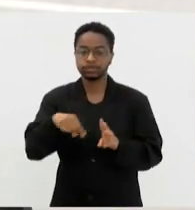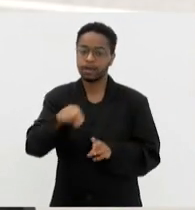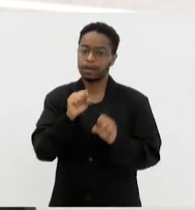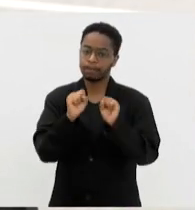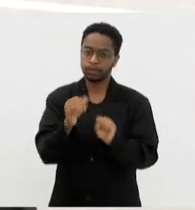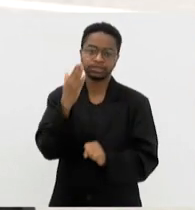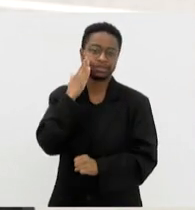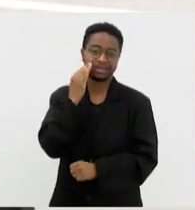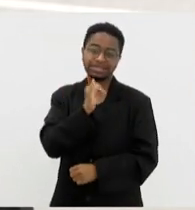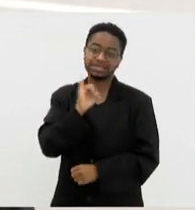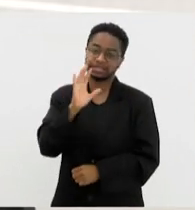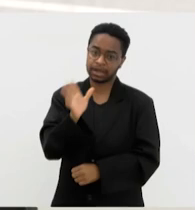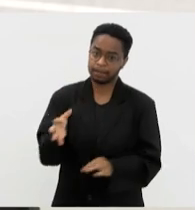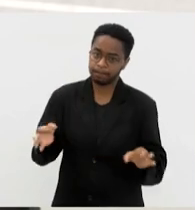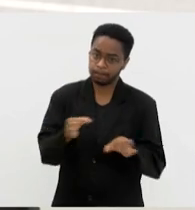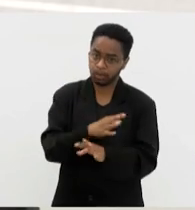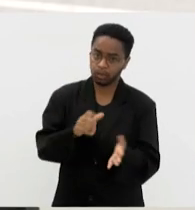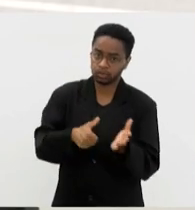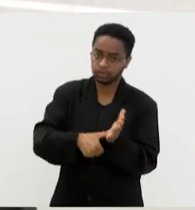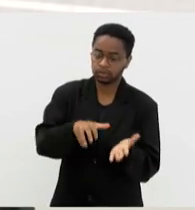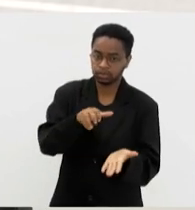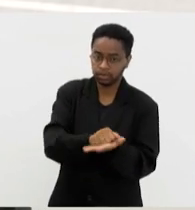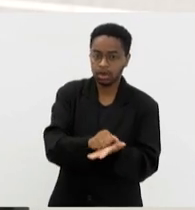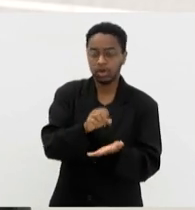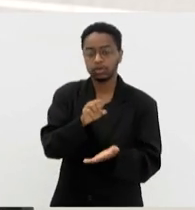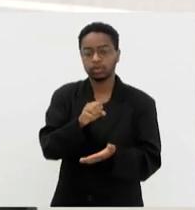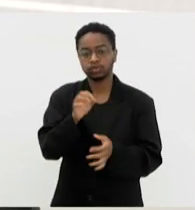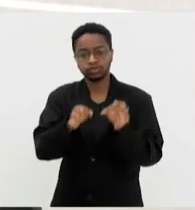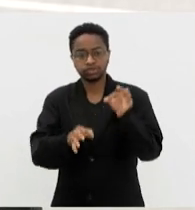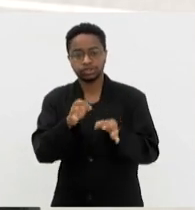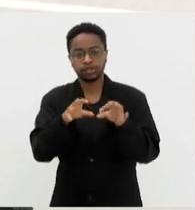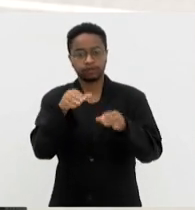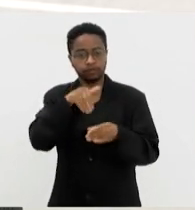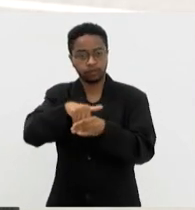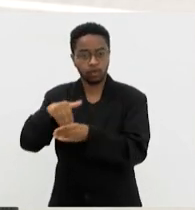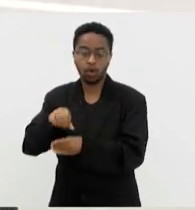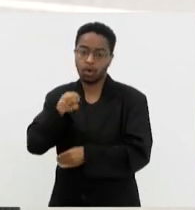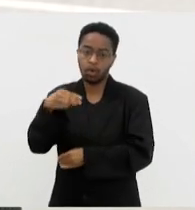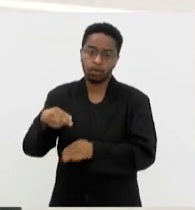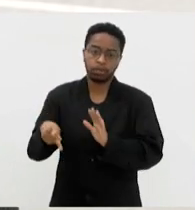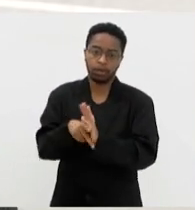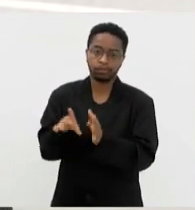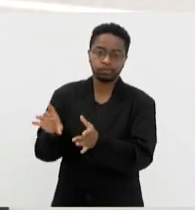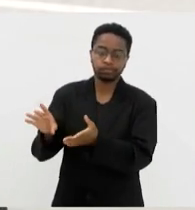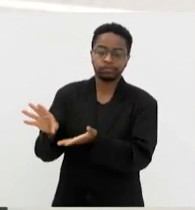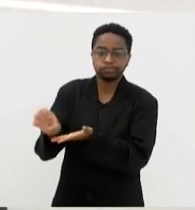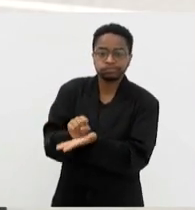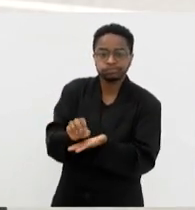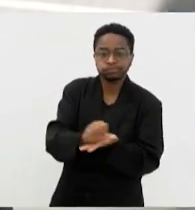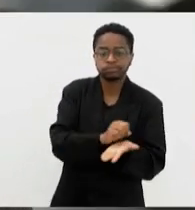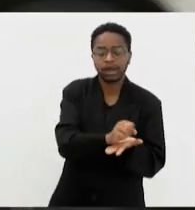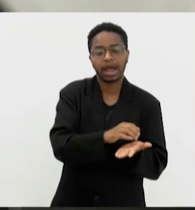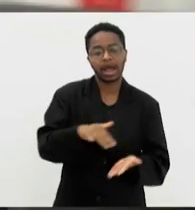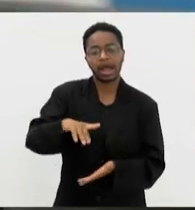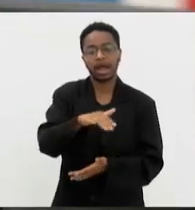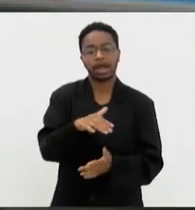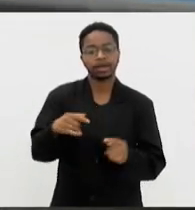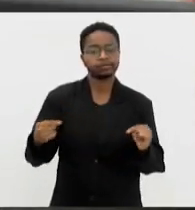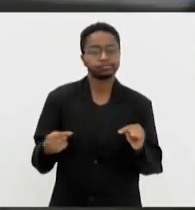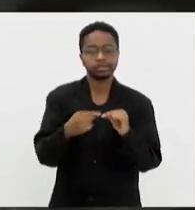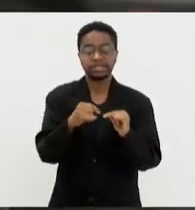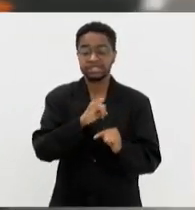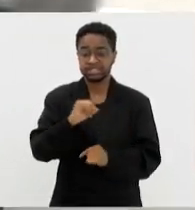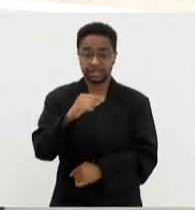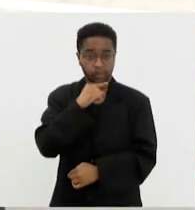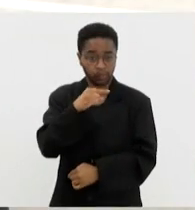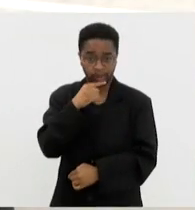se ele já tem a biometria, seja coletada pela Justiça Eleitoral ou importada pelos convênios que a gente tem com os órgãos de identificação. Se o eleitor não tiver